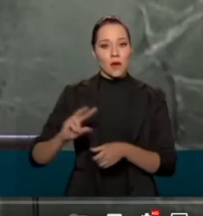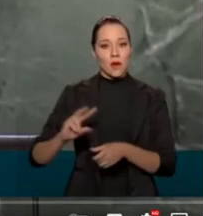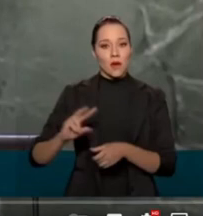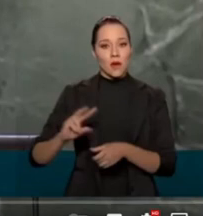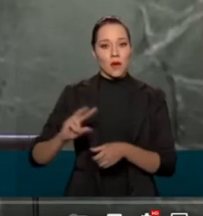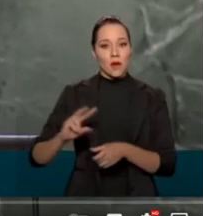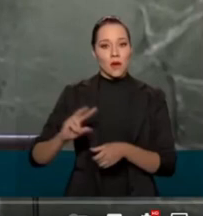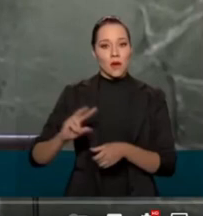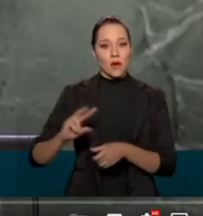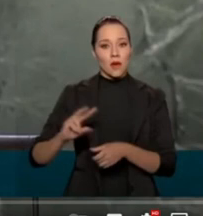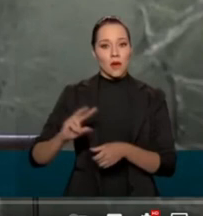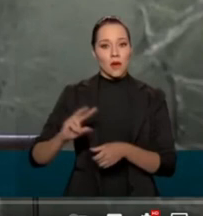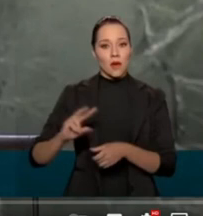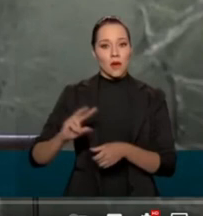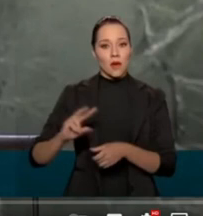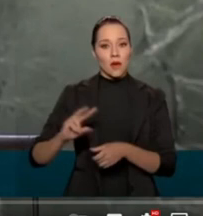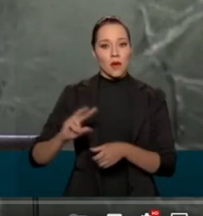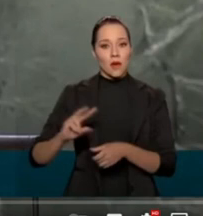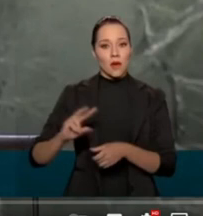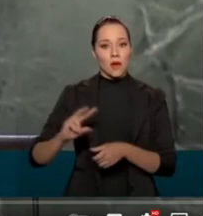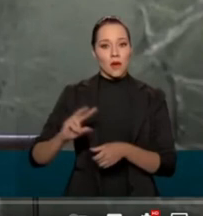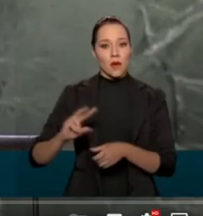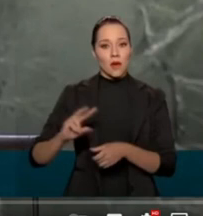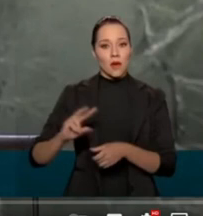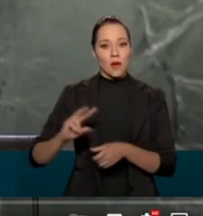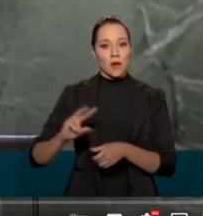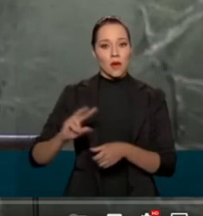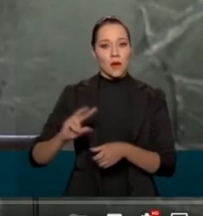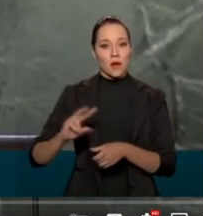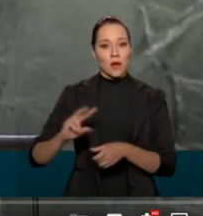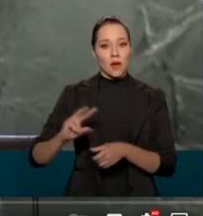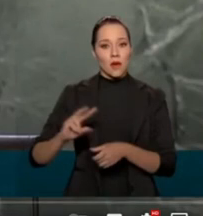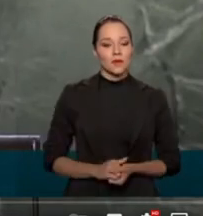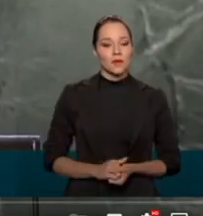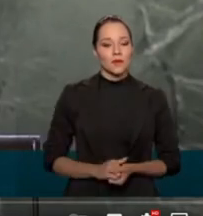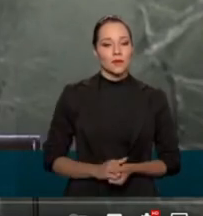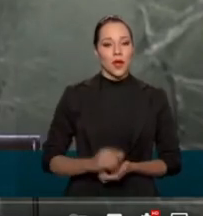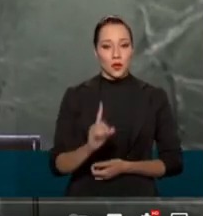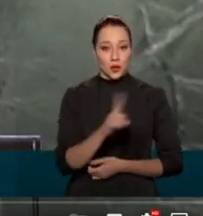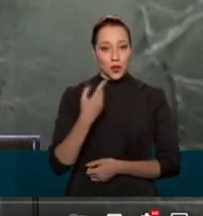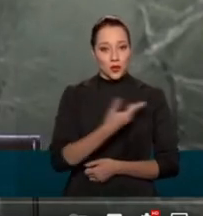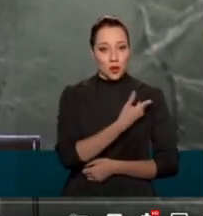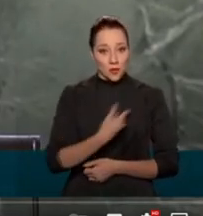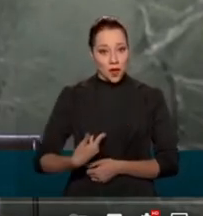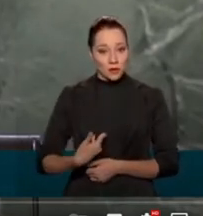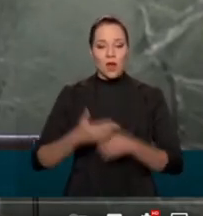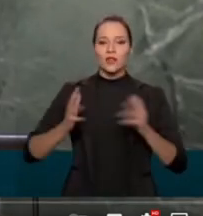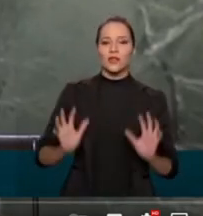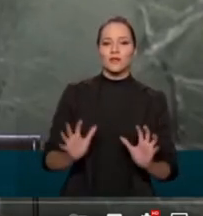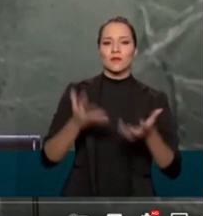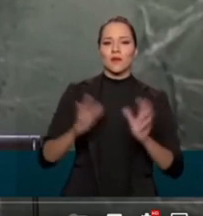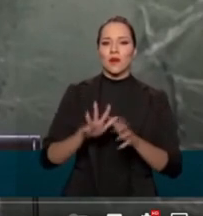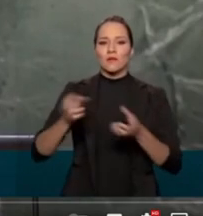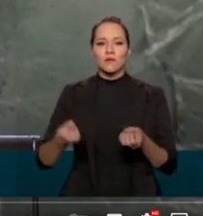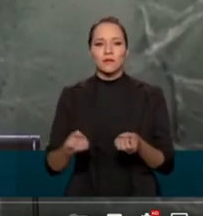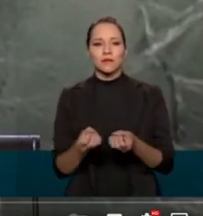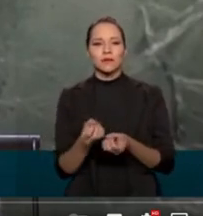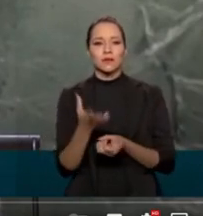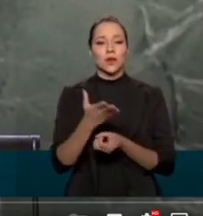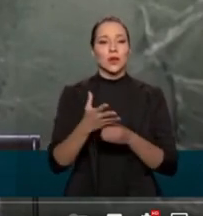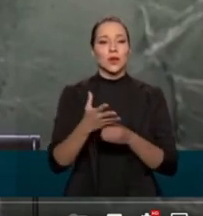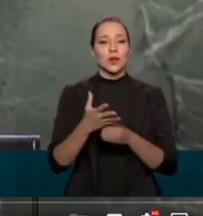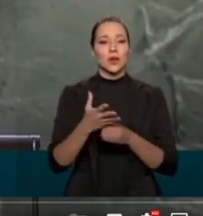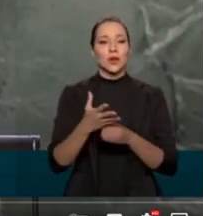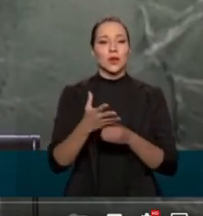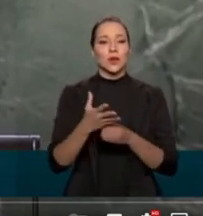problema vou até voltar porque eu tinha eu tinha pensado em mais mais um probleminha aqui que eu tinha percebido aqui ó nós promovemos o ressurgimento do